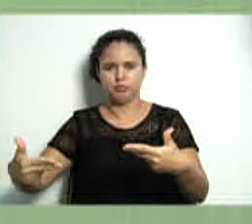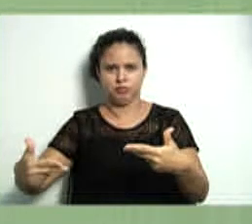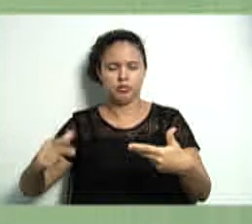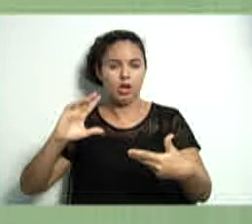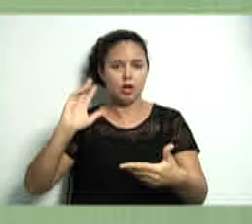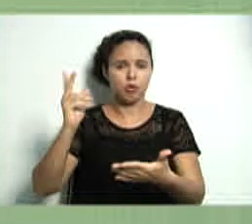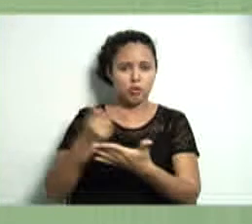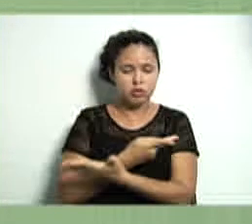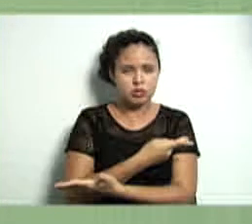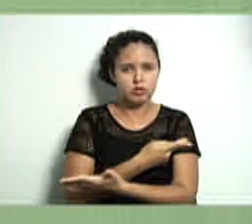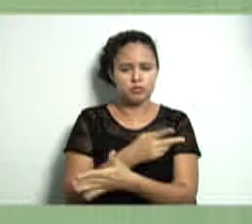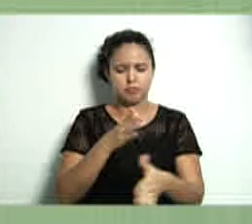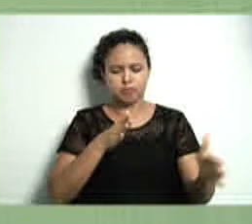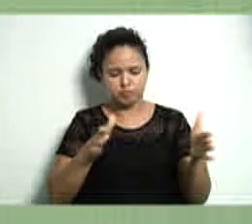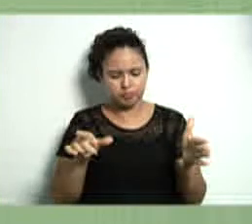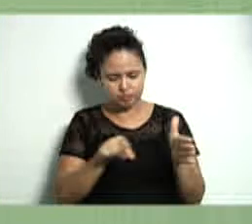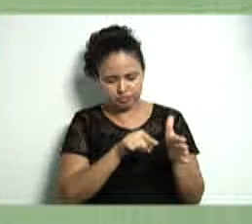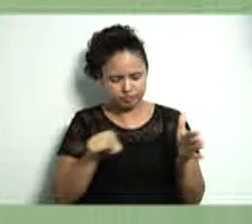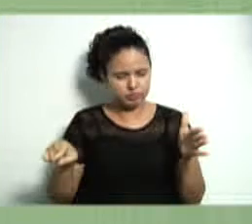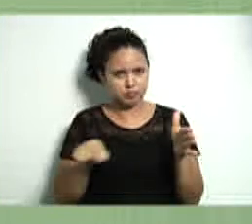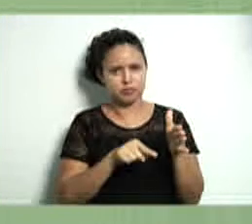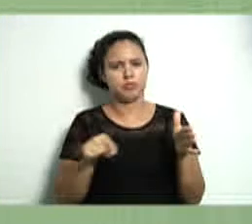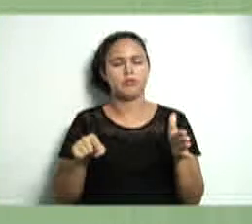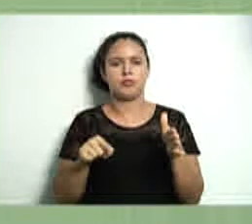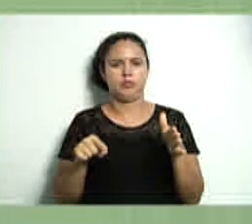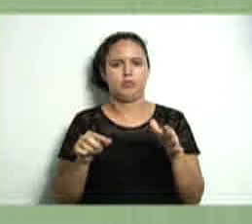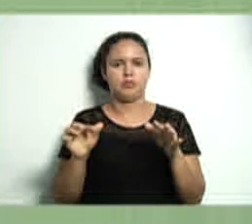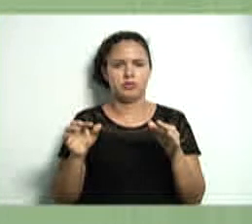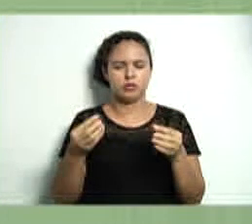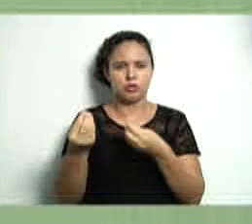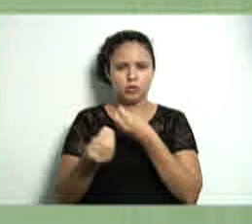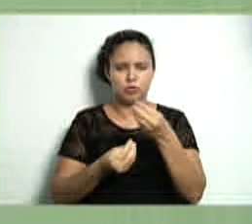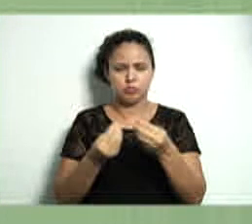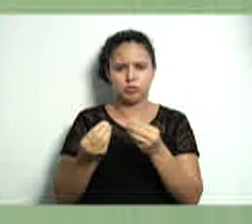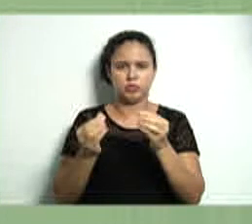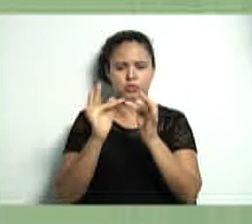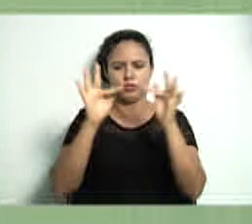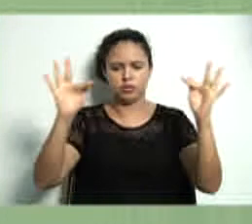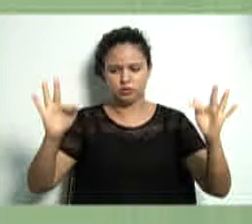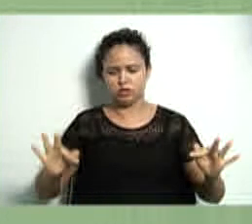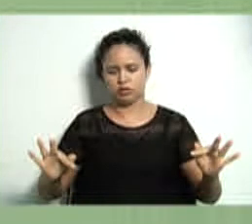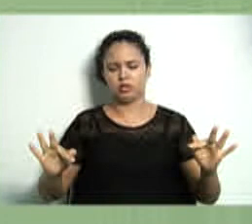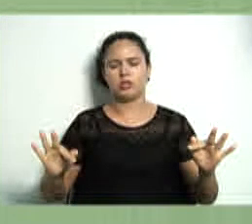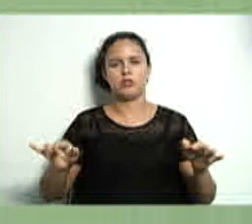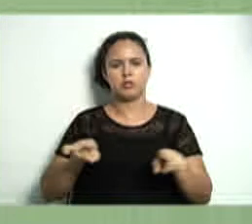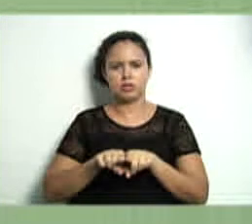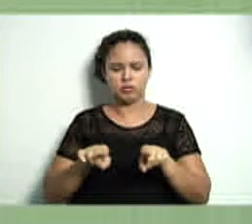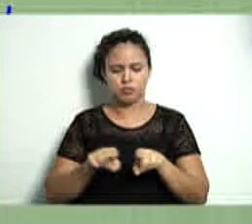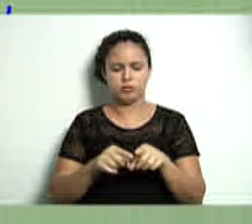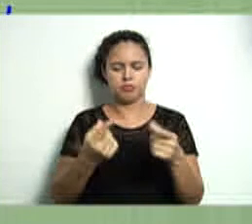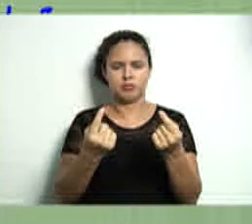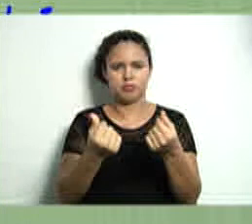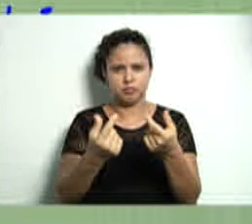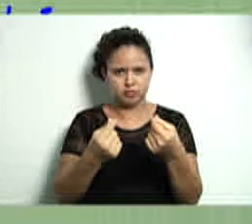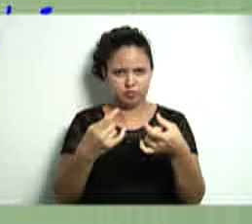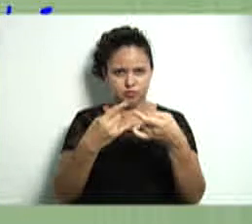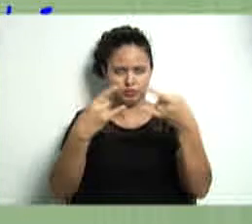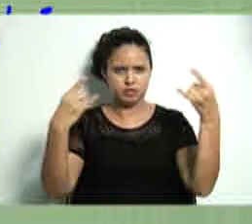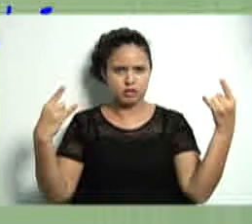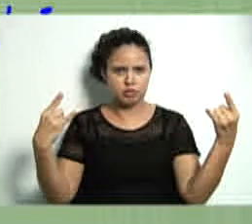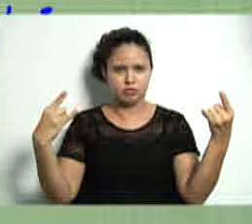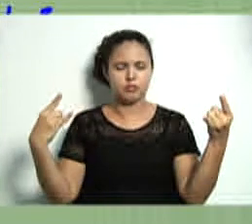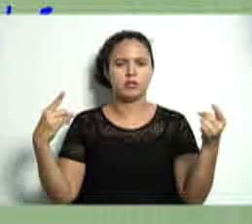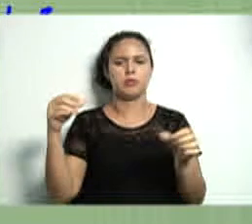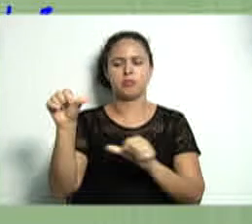transição entre os modos de produção feudal e capitalista. Foi sim. Nós vimos que